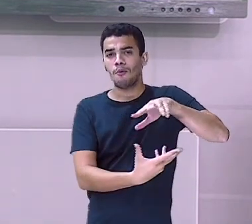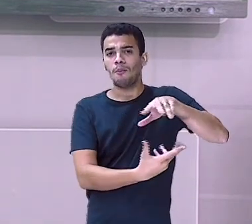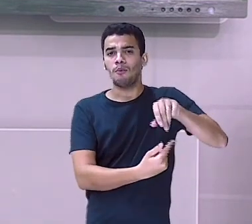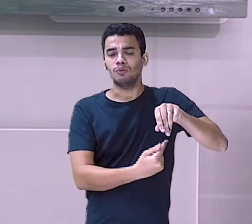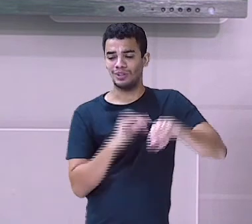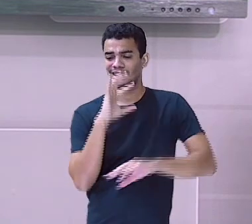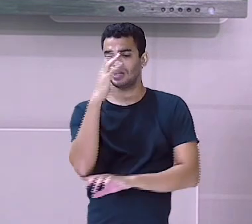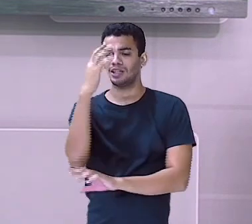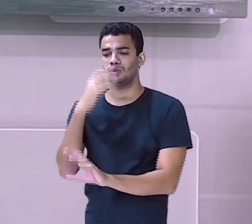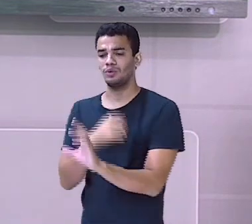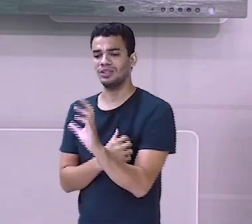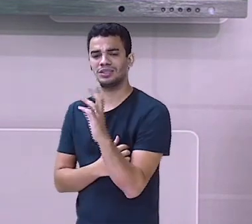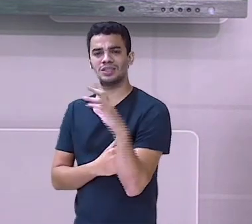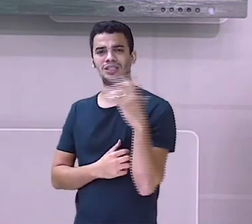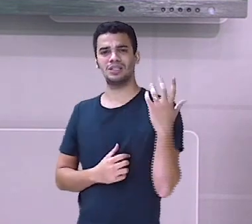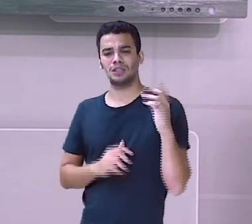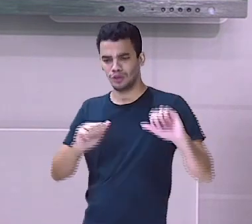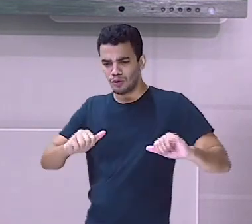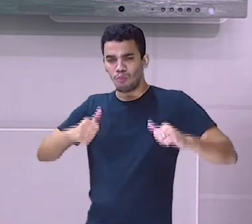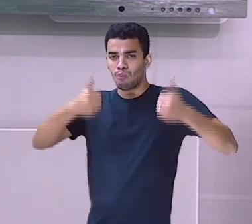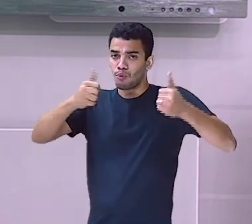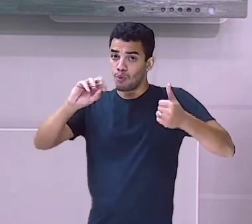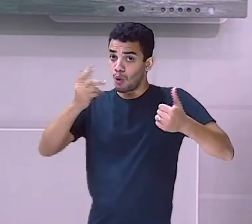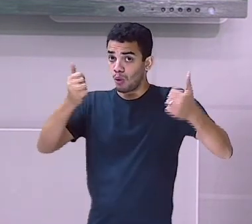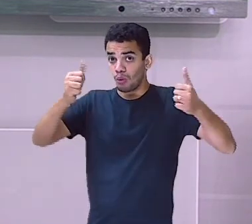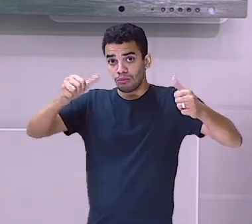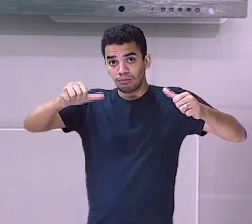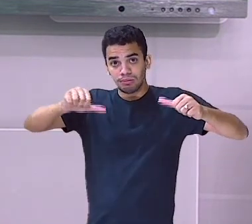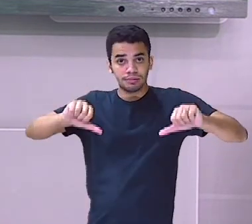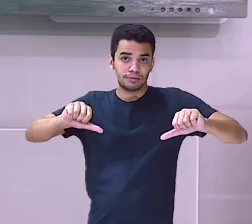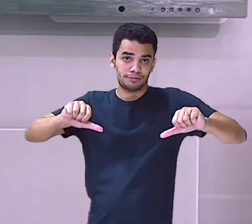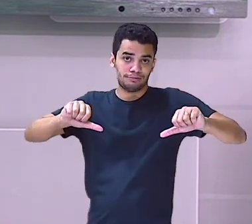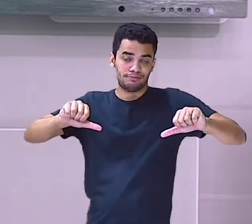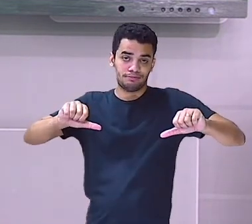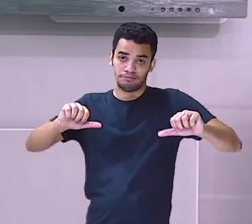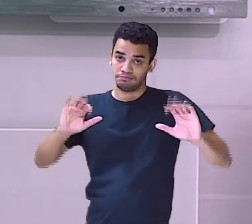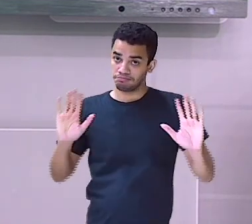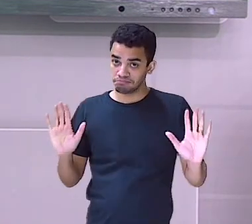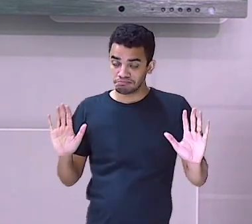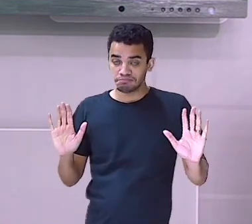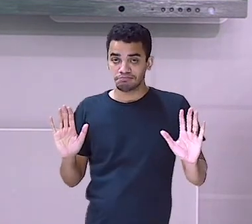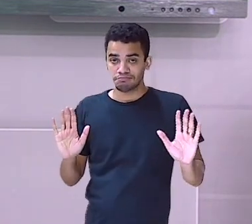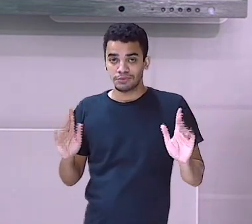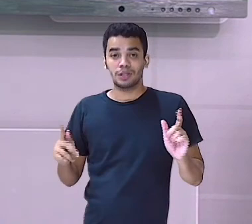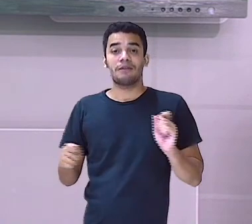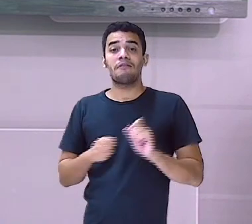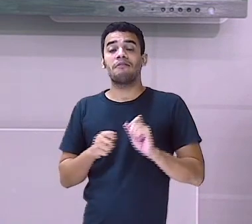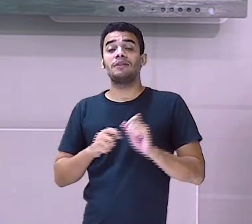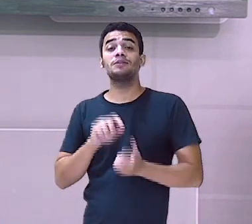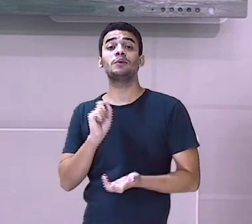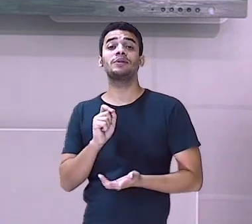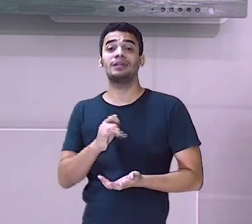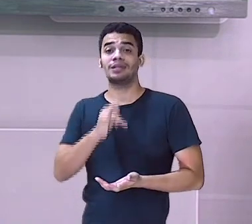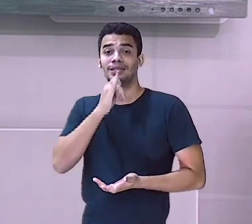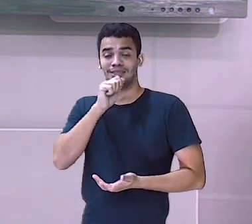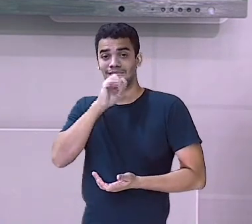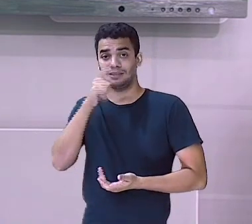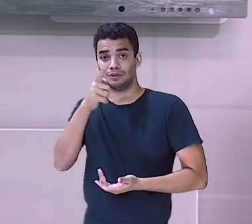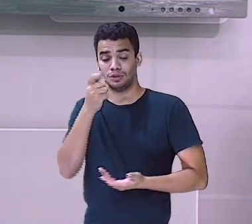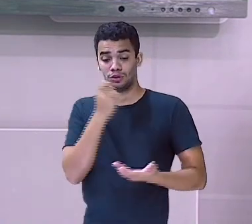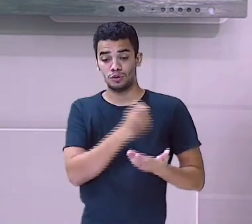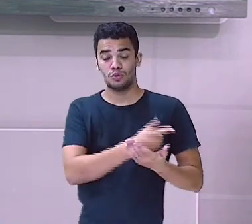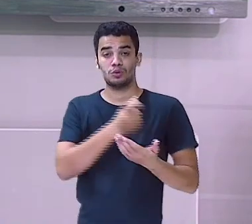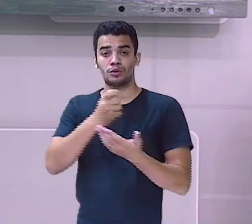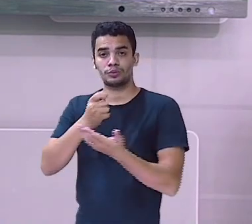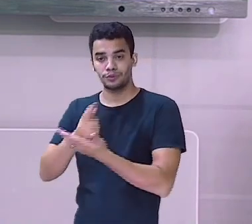criativo. A criatividade ajuda muito na preservação. Se você pode cultivar num pedacinho de terra plantas, se